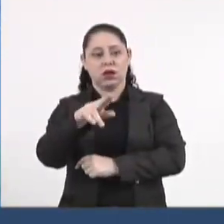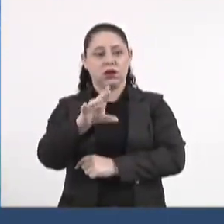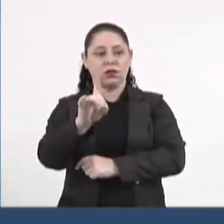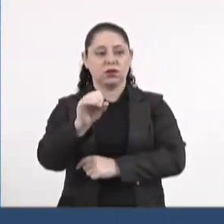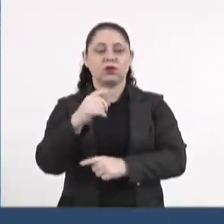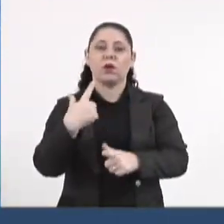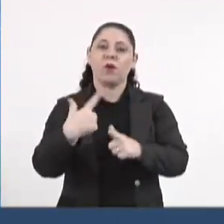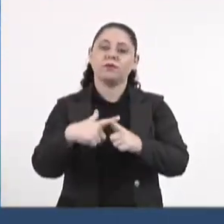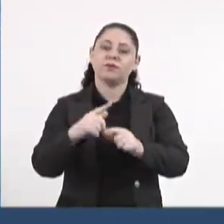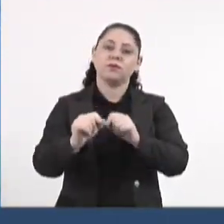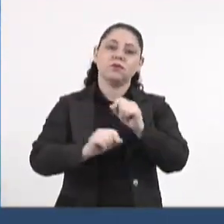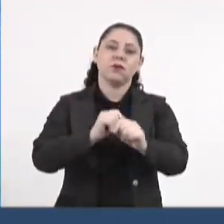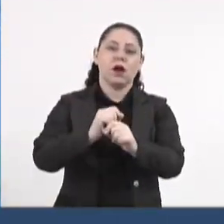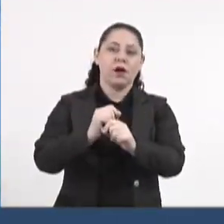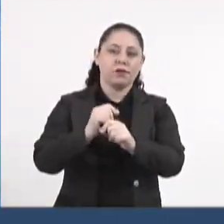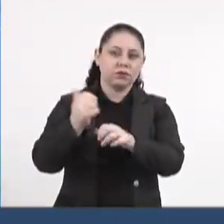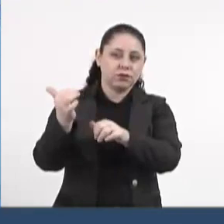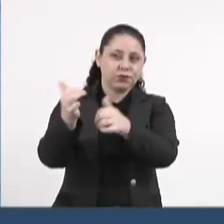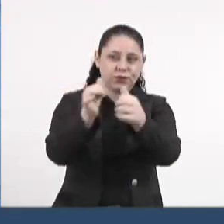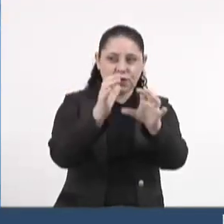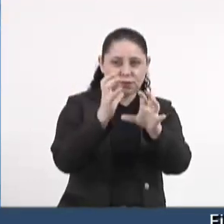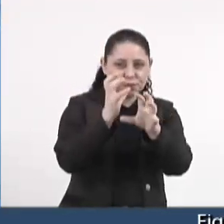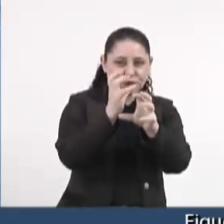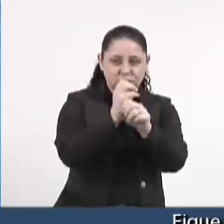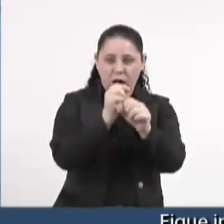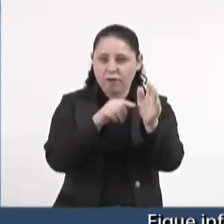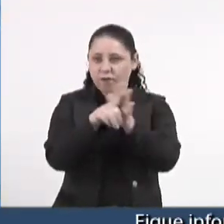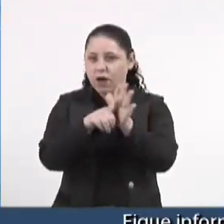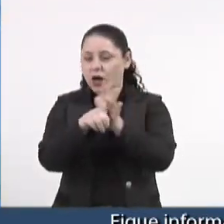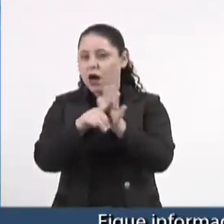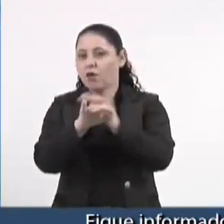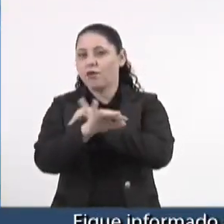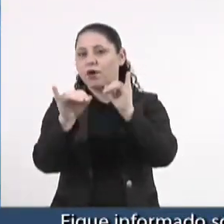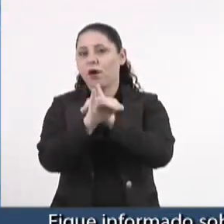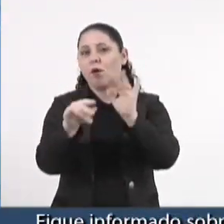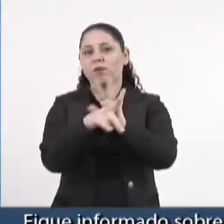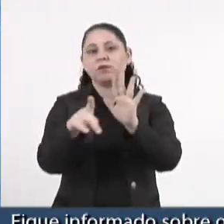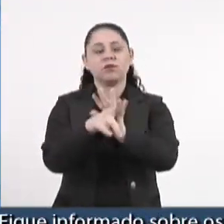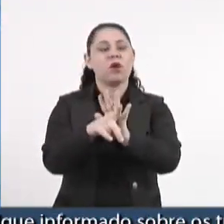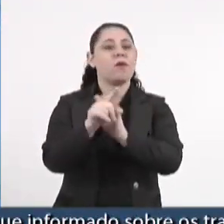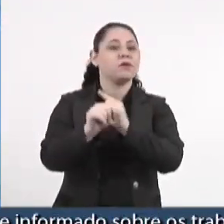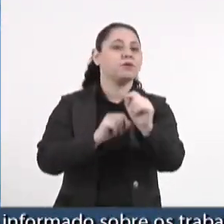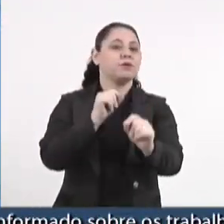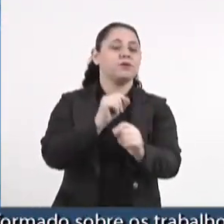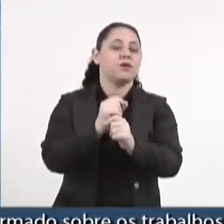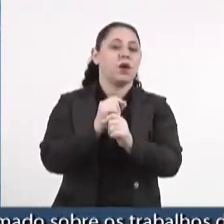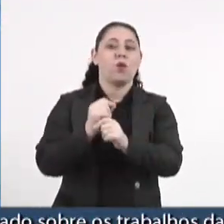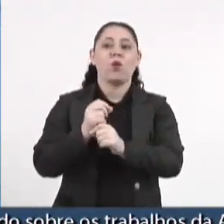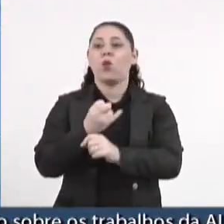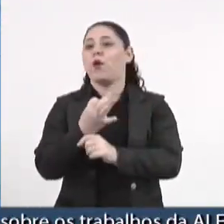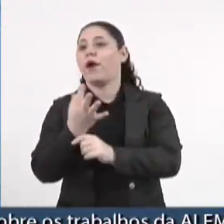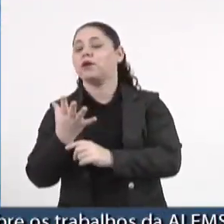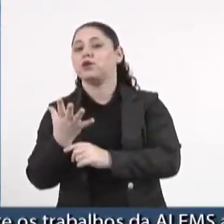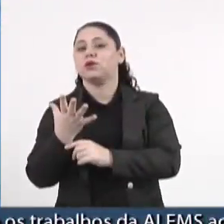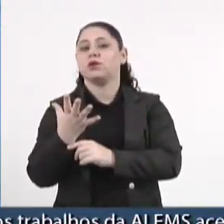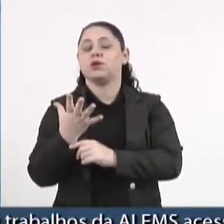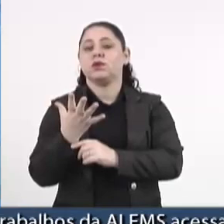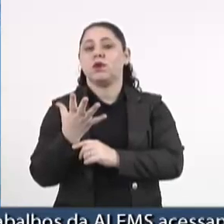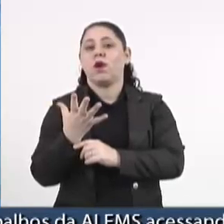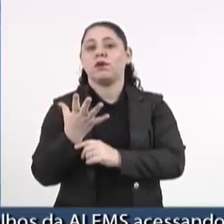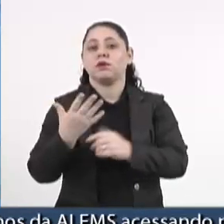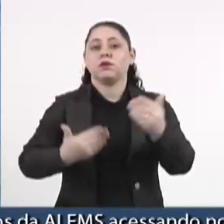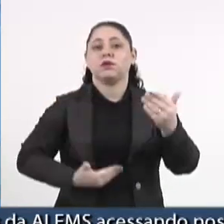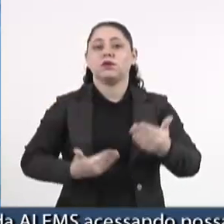assim, que este levantamento compreenda a informação qualitativa e quantitativa de quanto